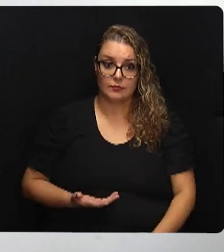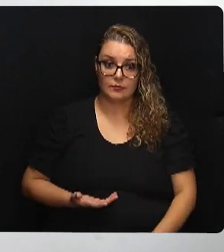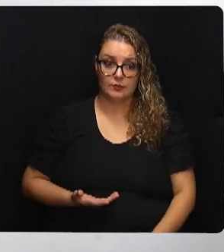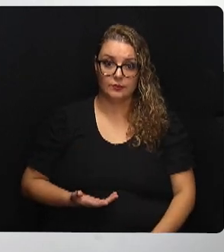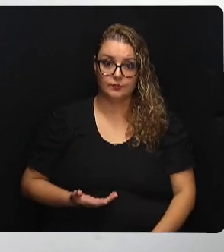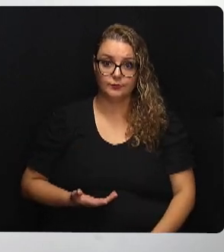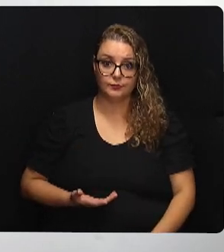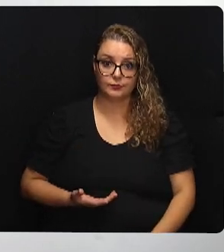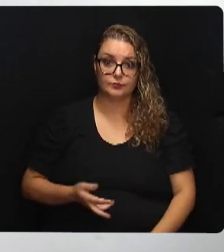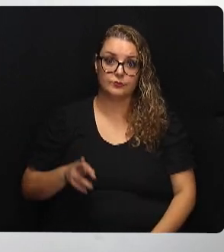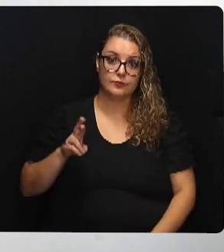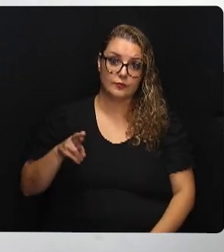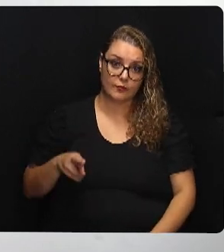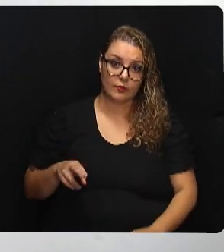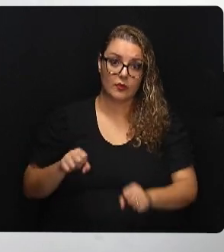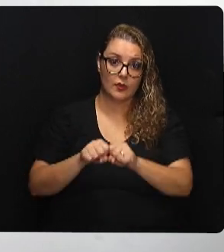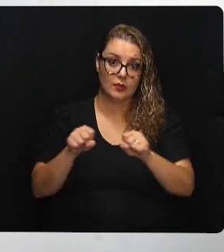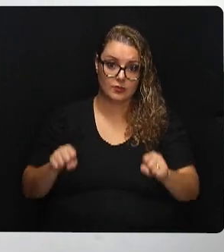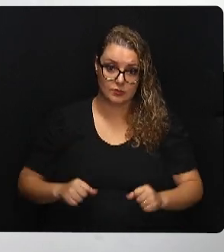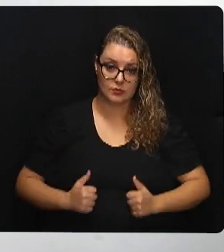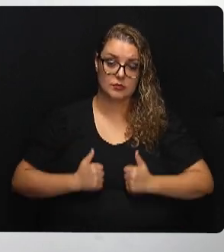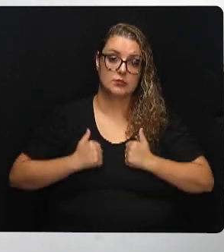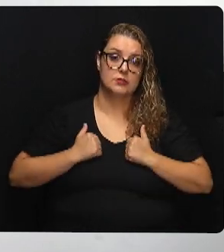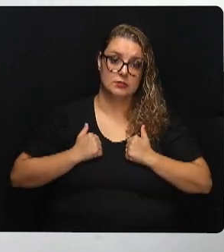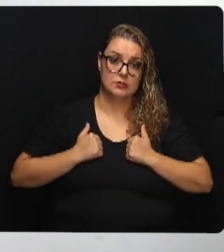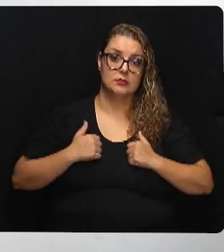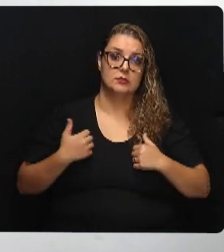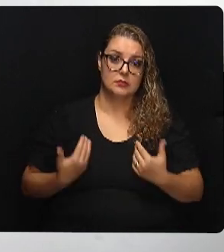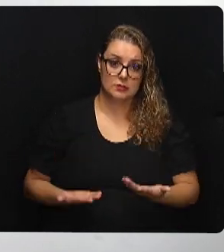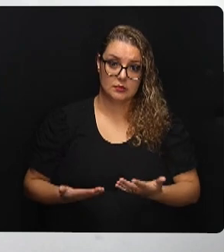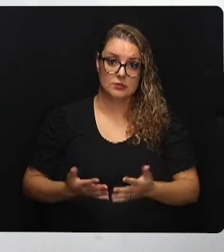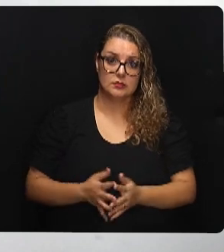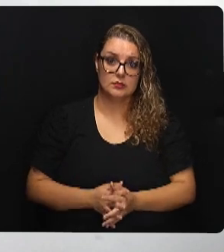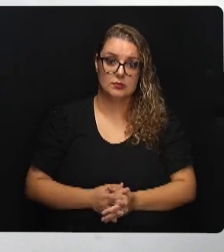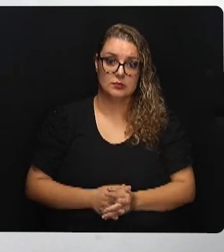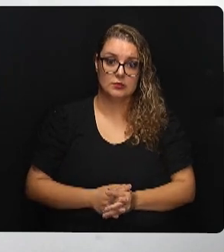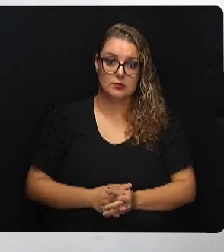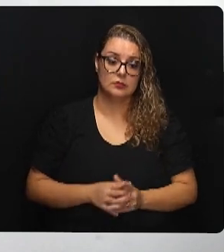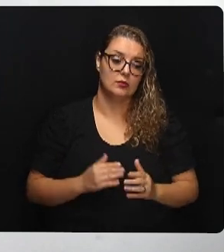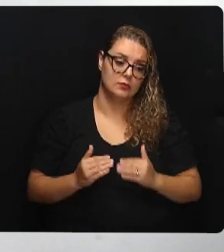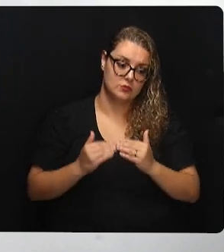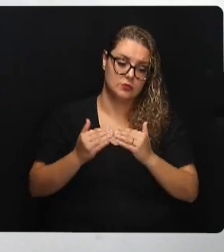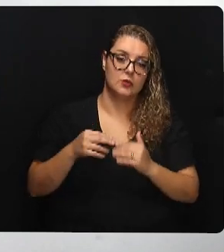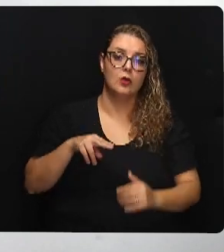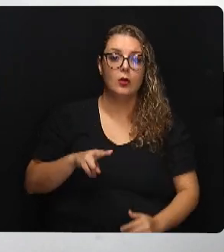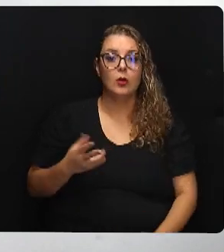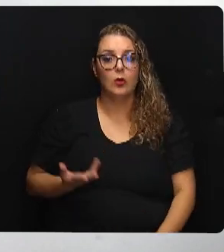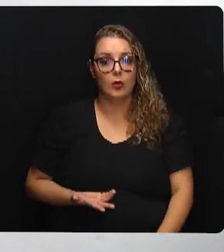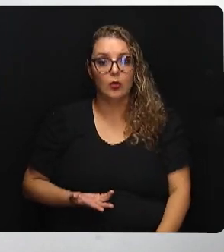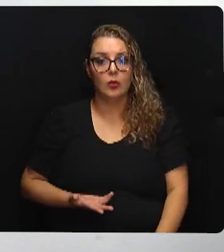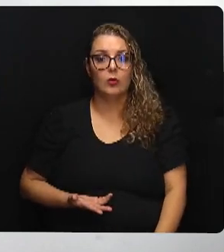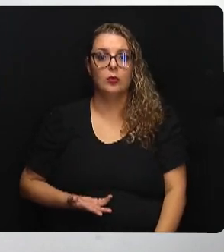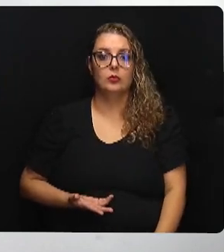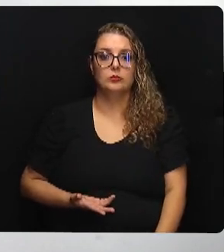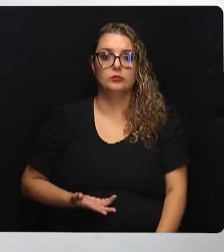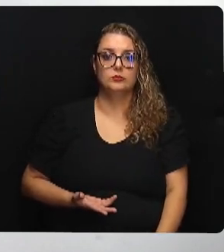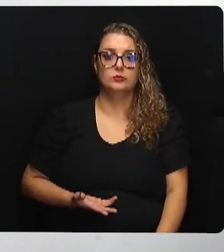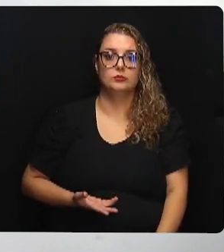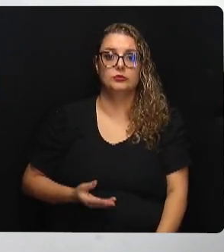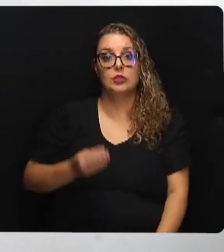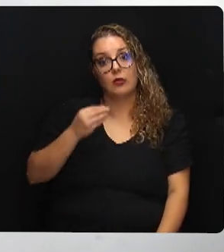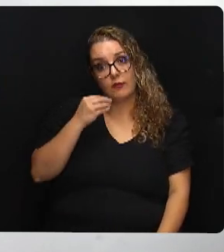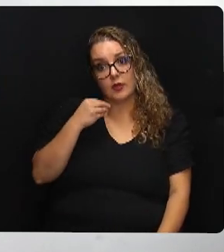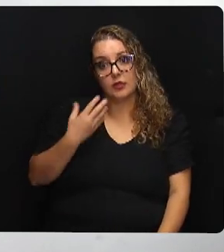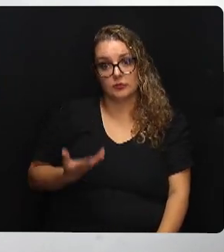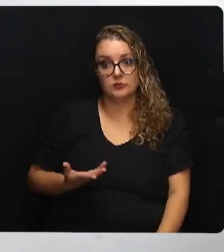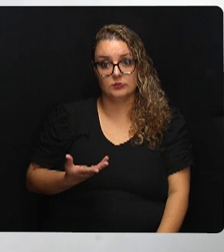infecções. Por conta dos seus sistemas imunológicos ainda ou em desenvolvimento ou